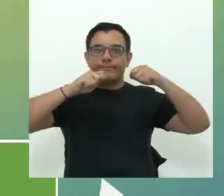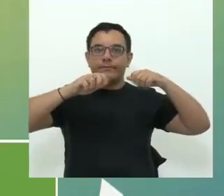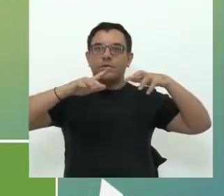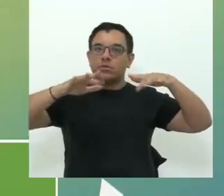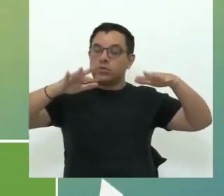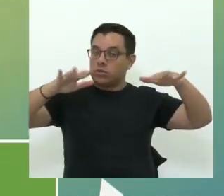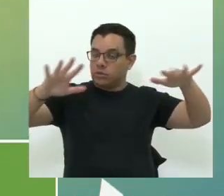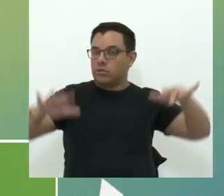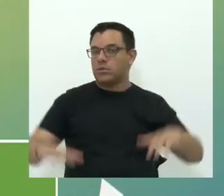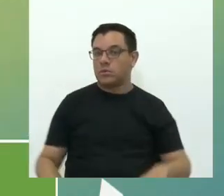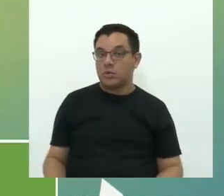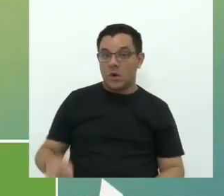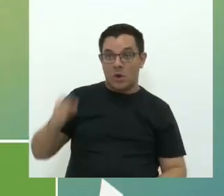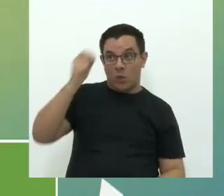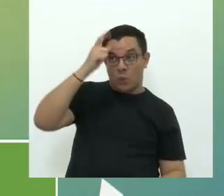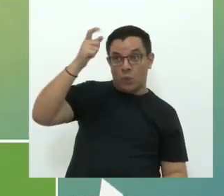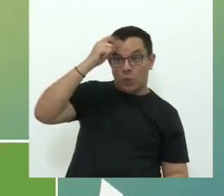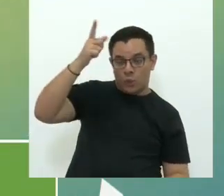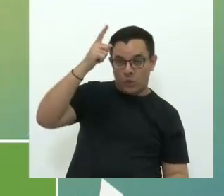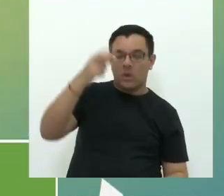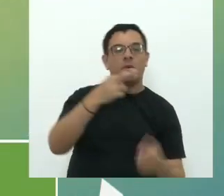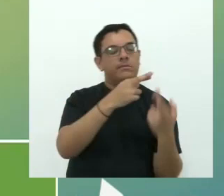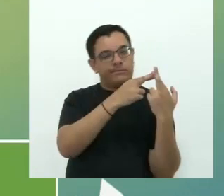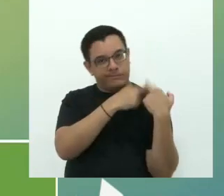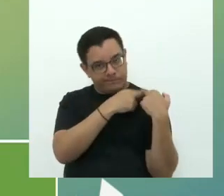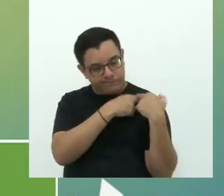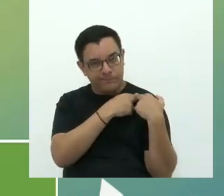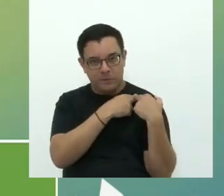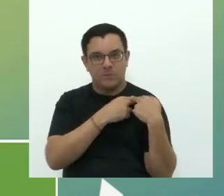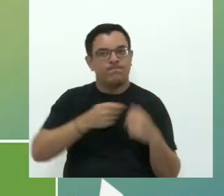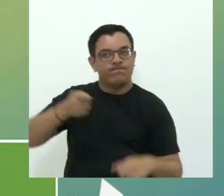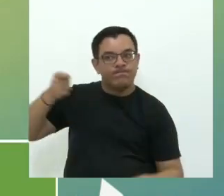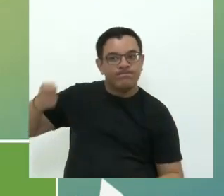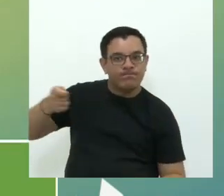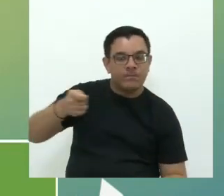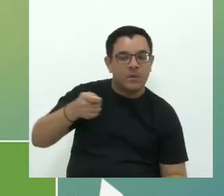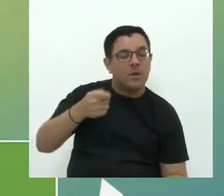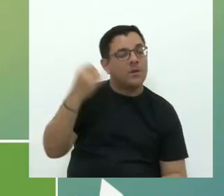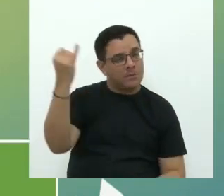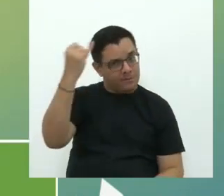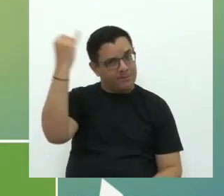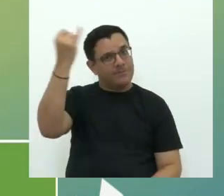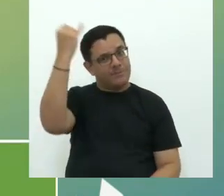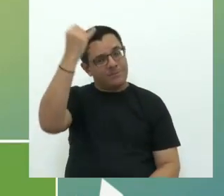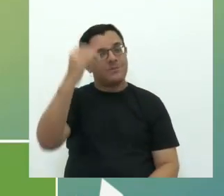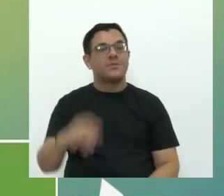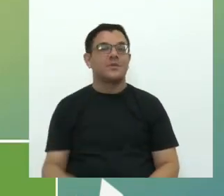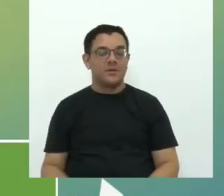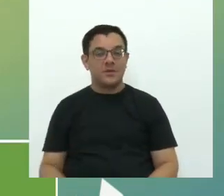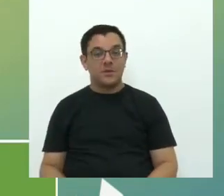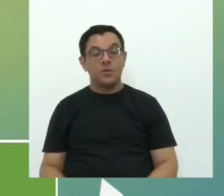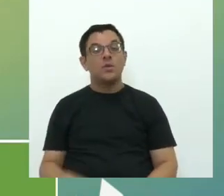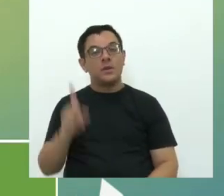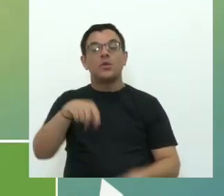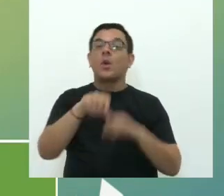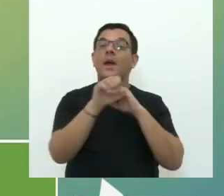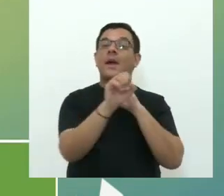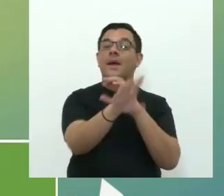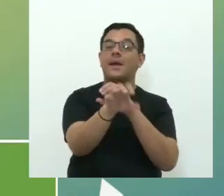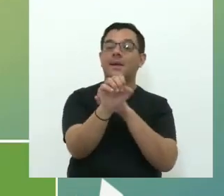gente a cultura política para efetiva responsabilização é muito importante e para isso educação